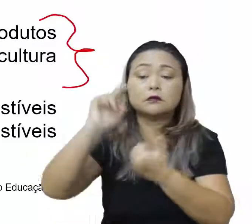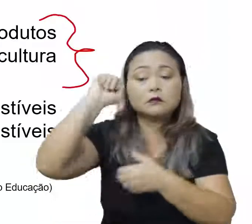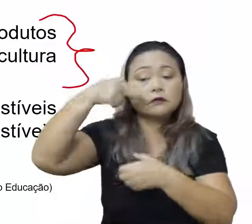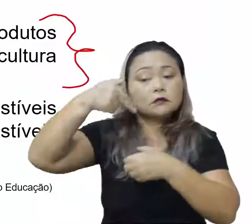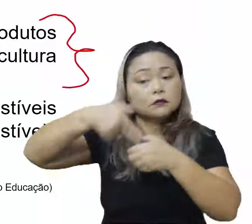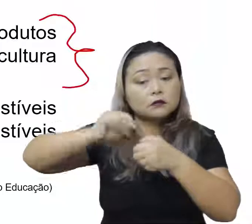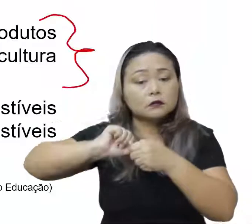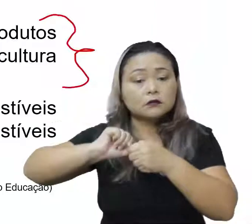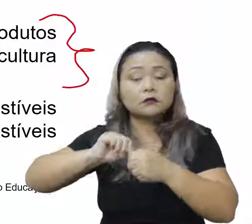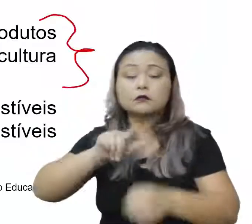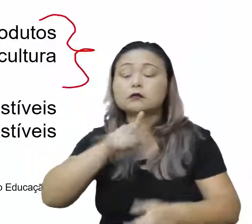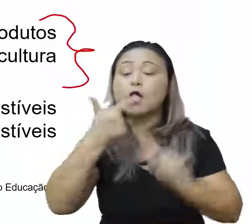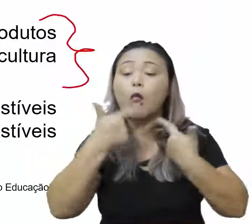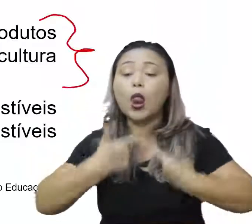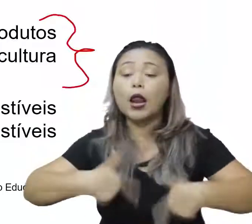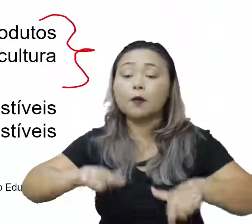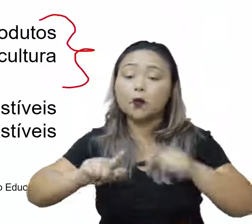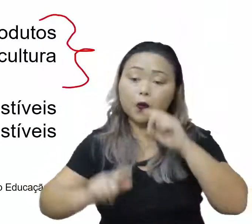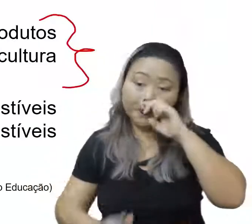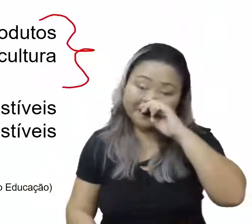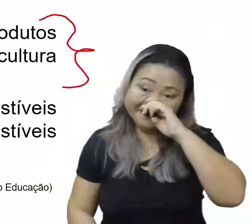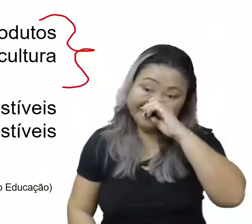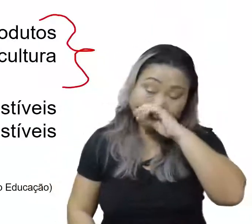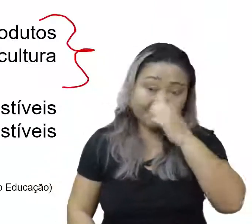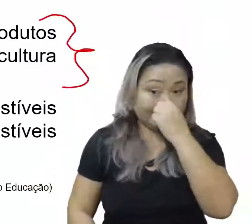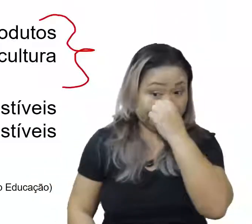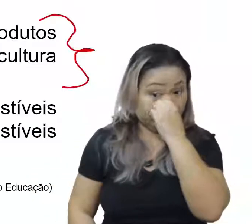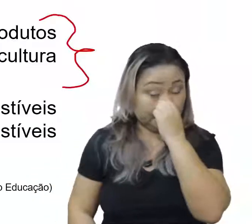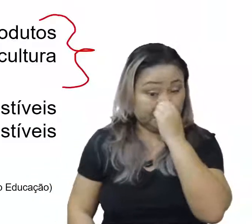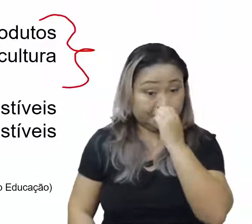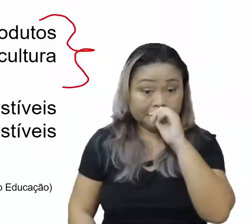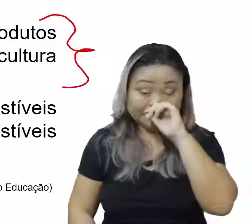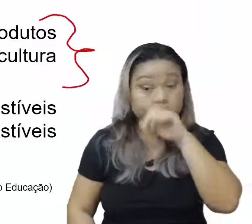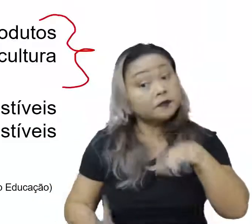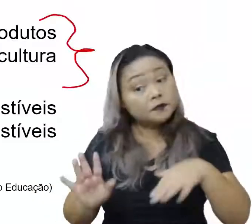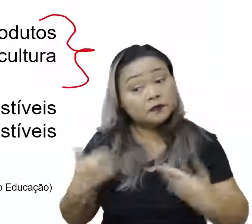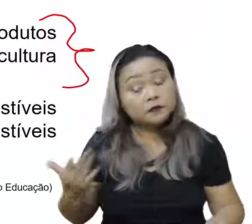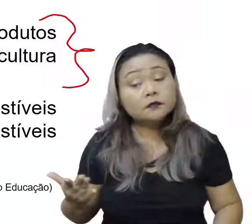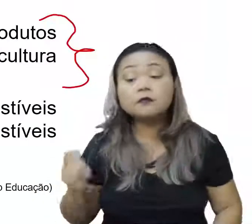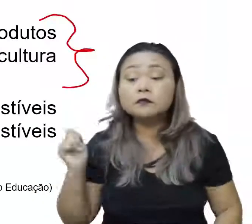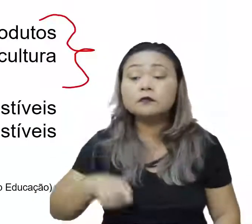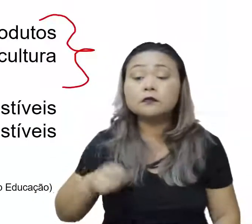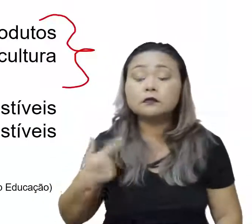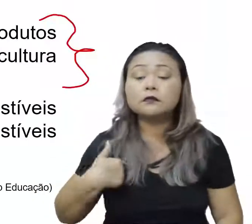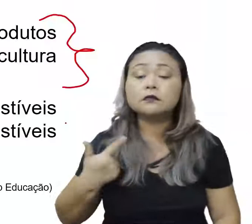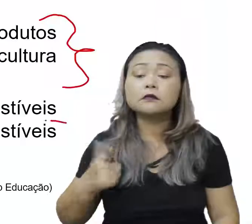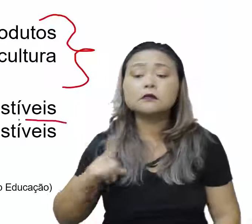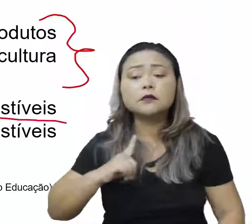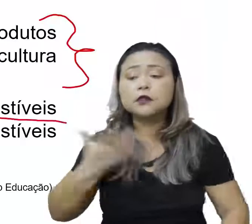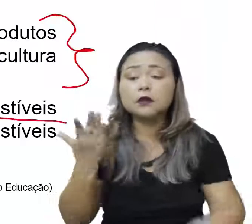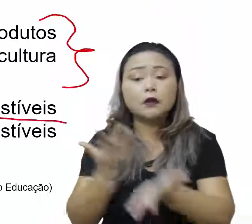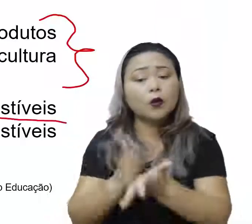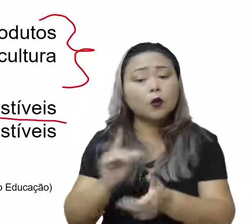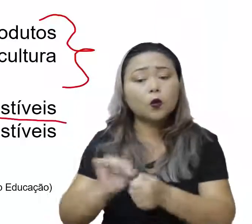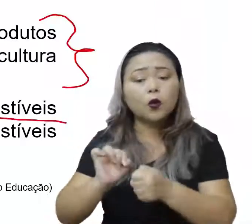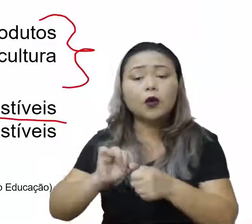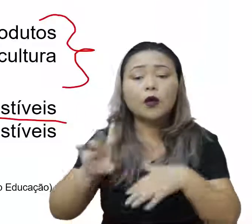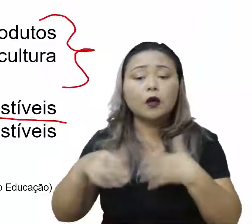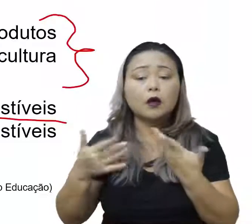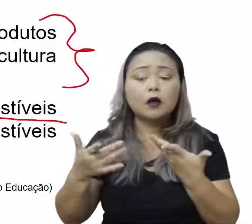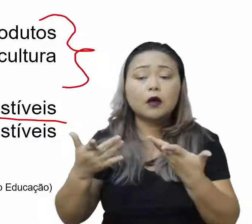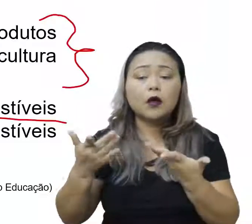combustíveis limpos. Professor, é, pode ser. Um dia a gente tem que acabar causando